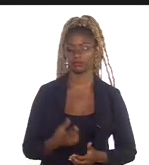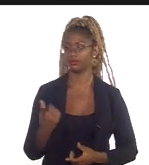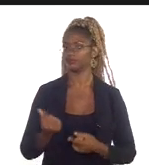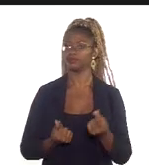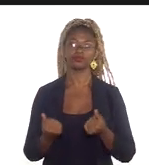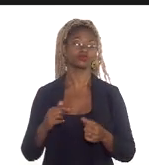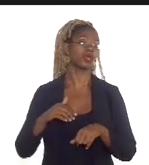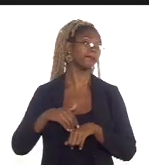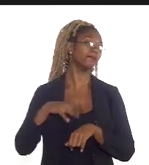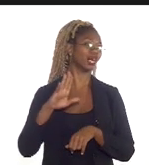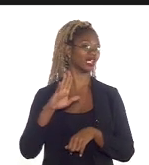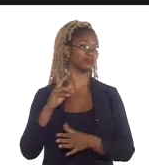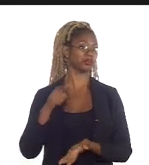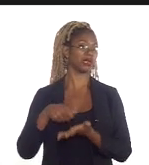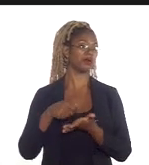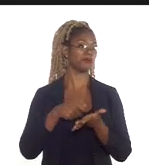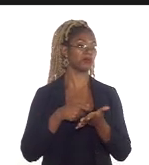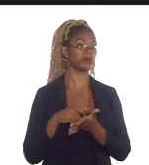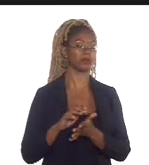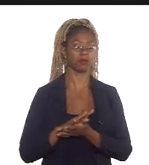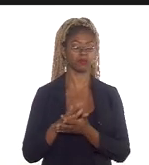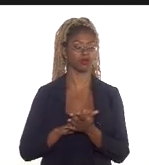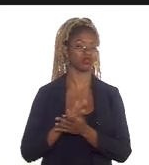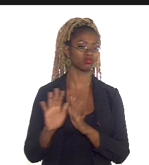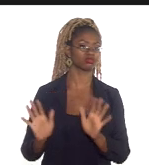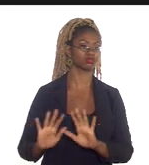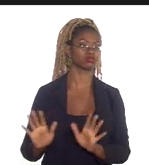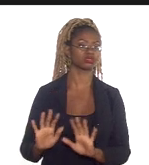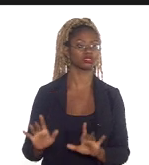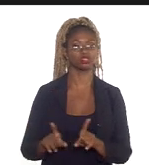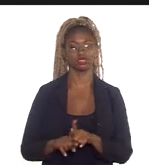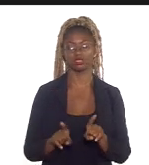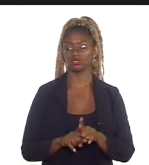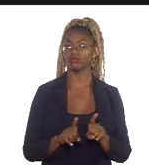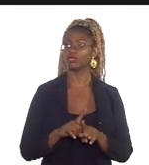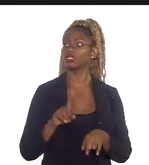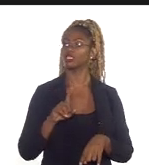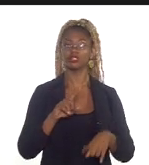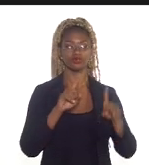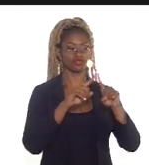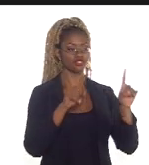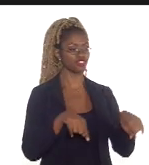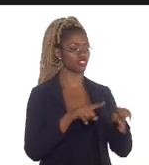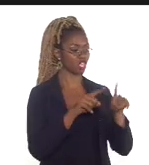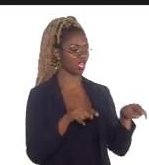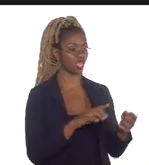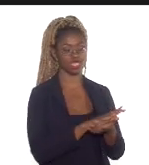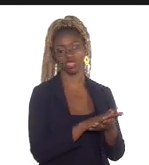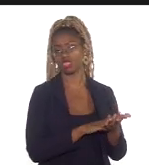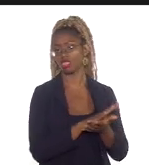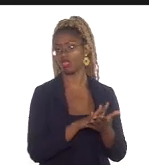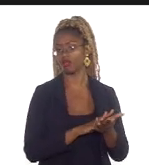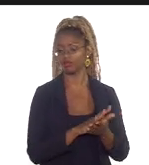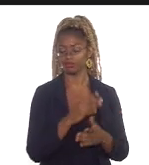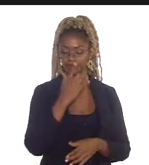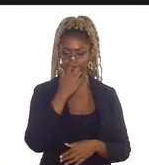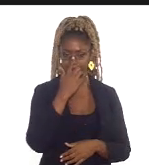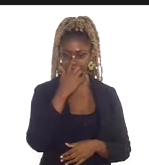oneração adicional das partes, muito menos de recursos humanos, de encargos trabalhistas. O